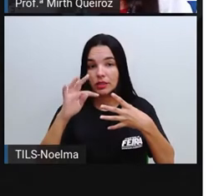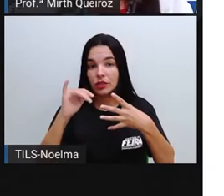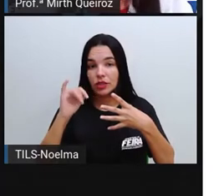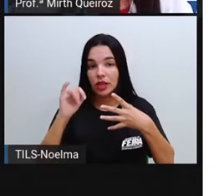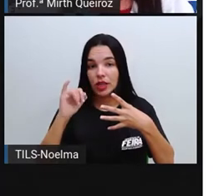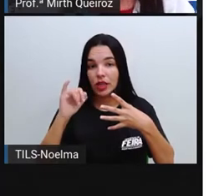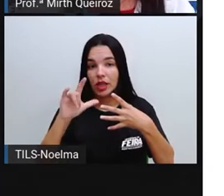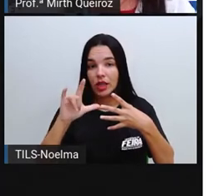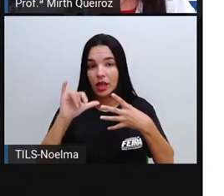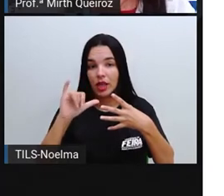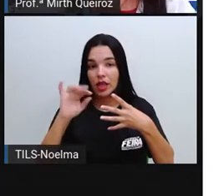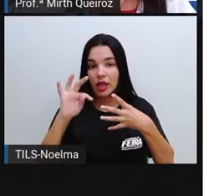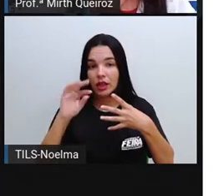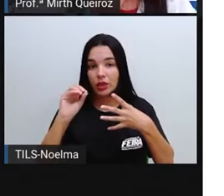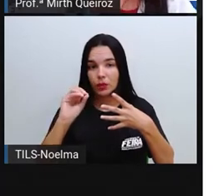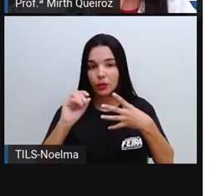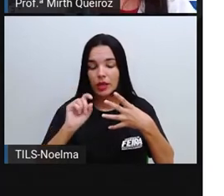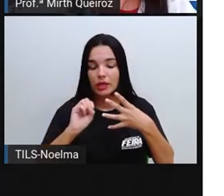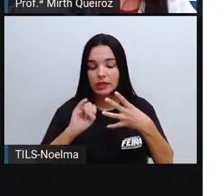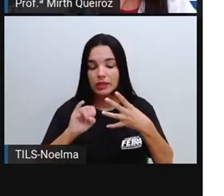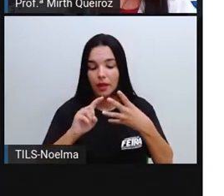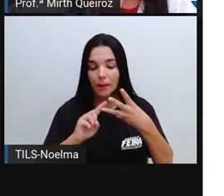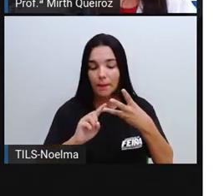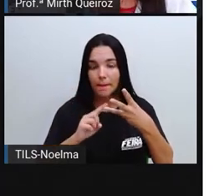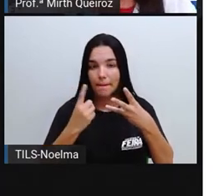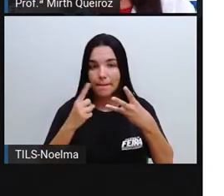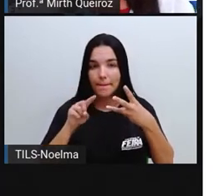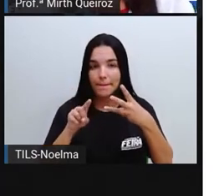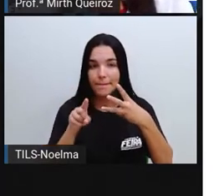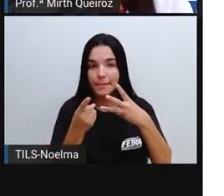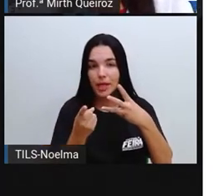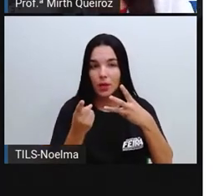centilitros, e vai corresponder aí a